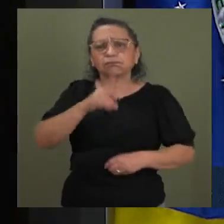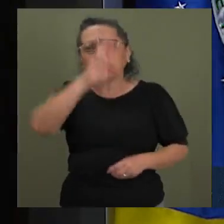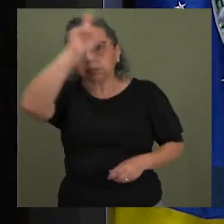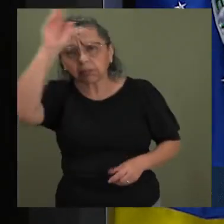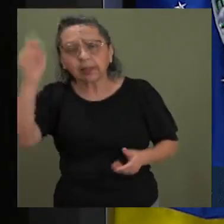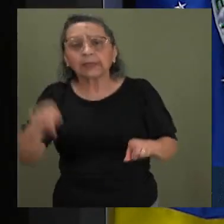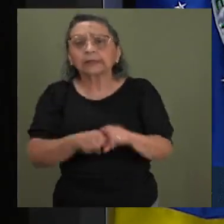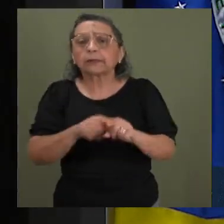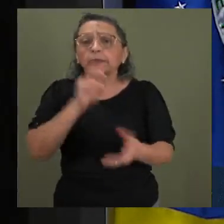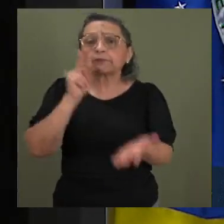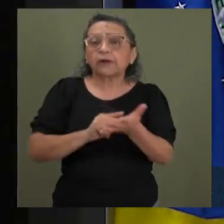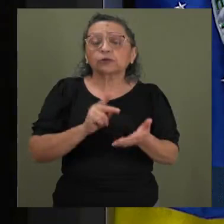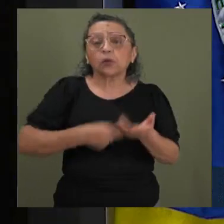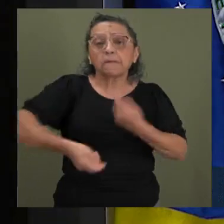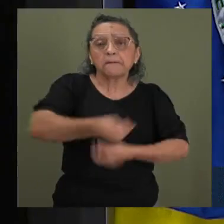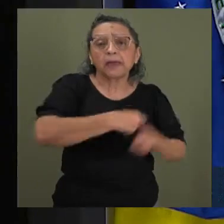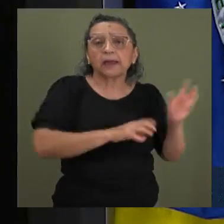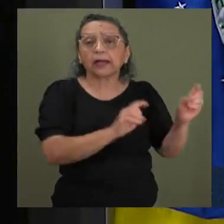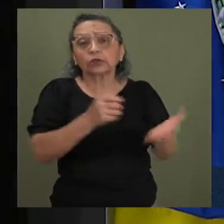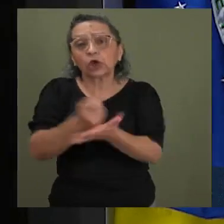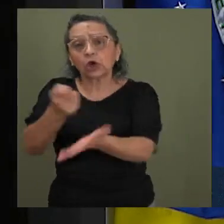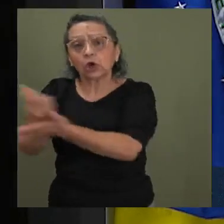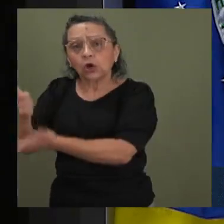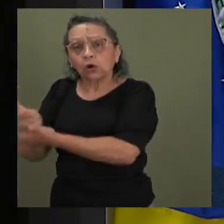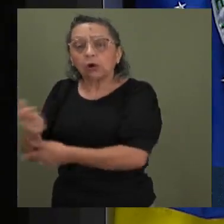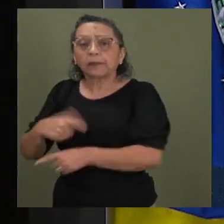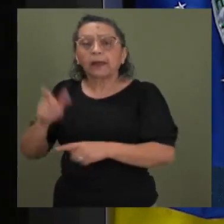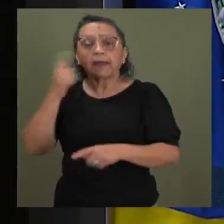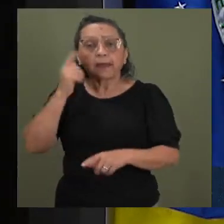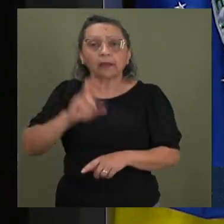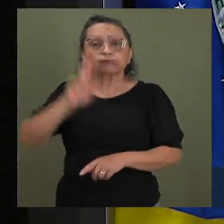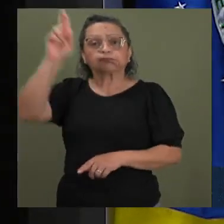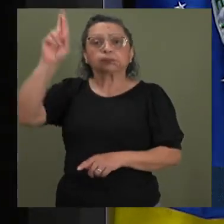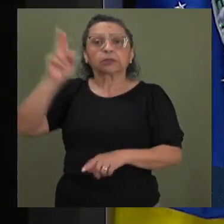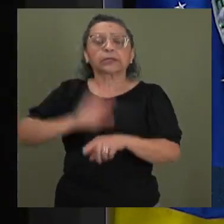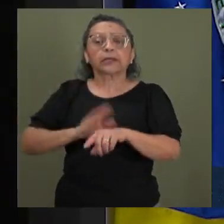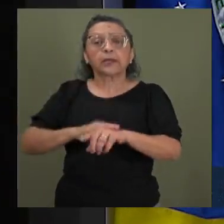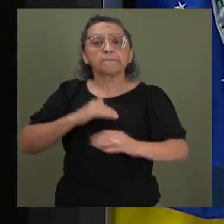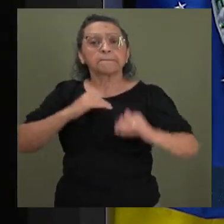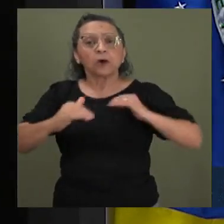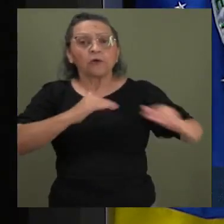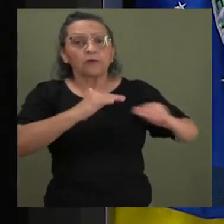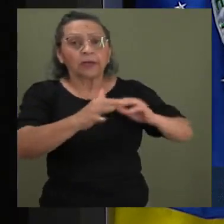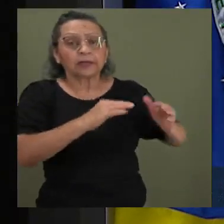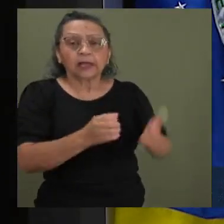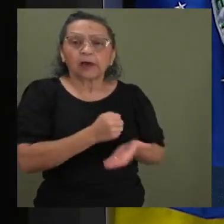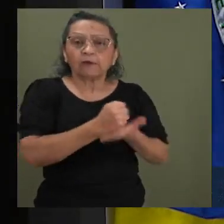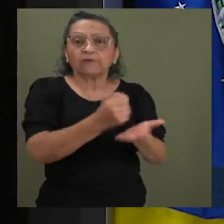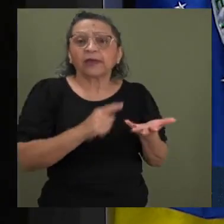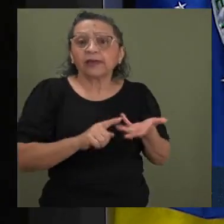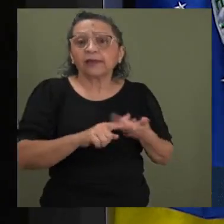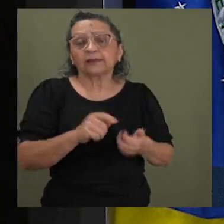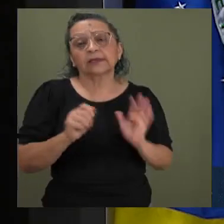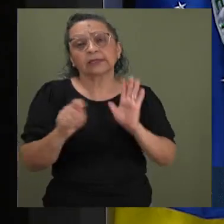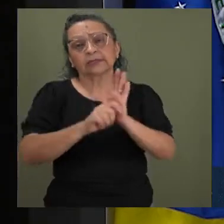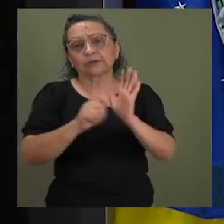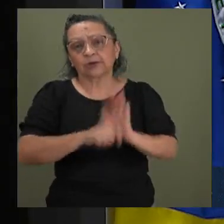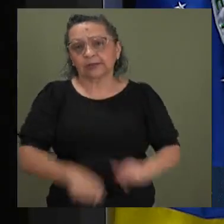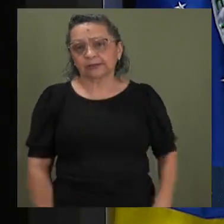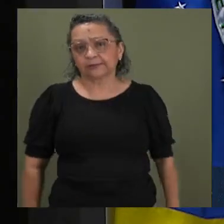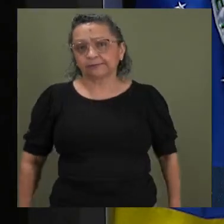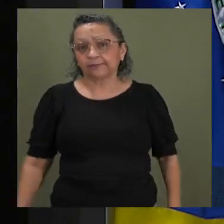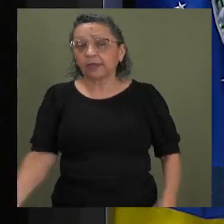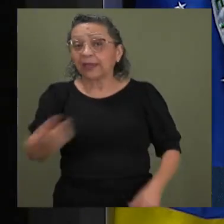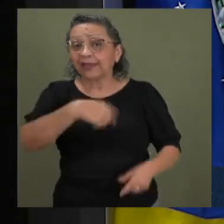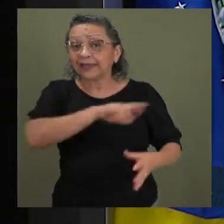como pelo fato do mercado consumidor ser a mola mestra que movimenta a oferta das drogas. Esse